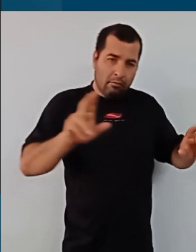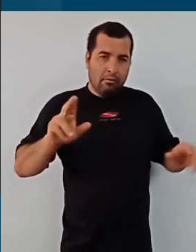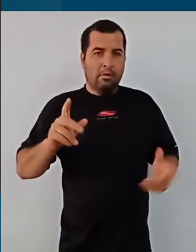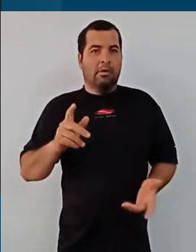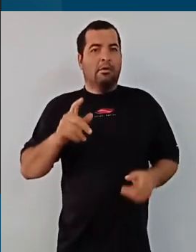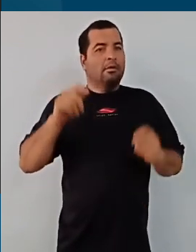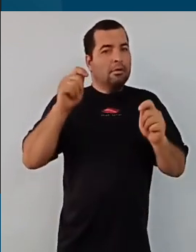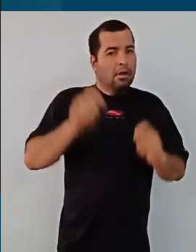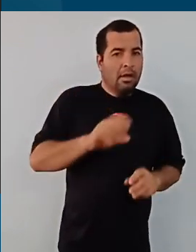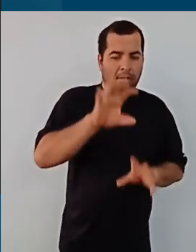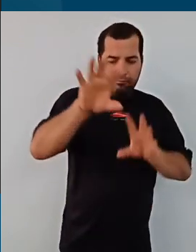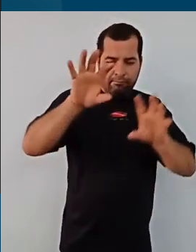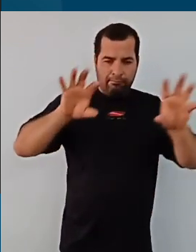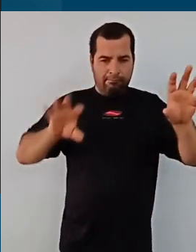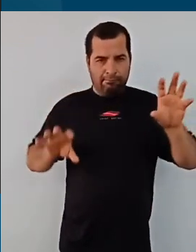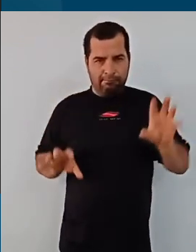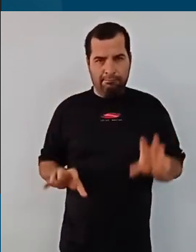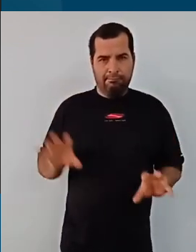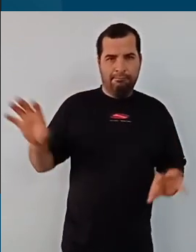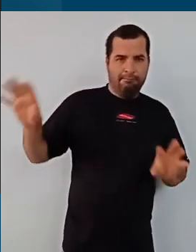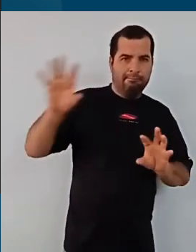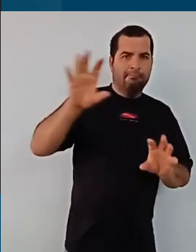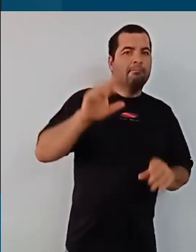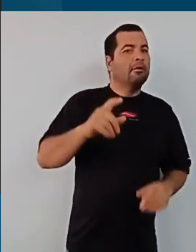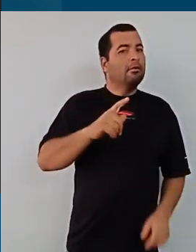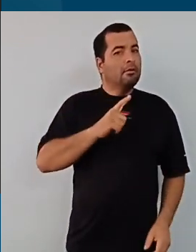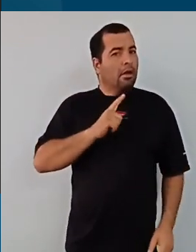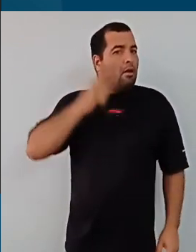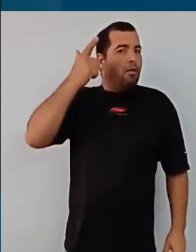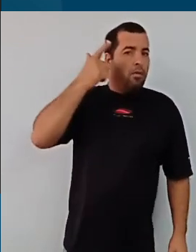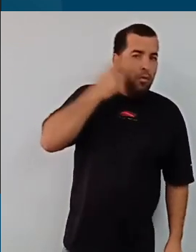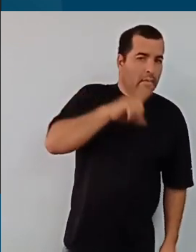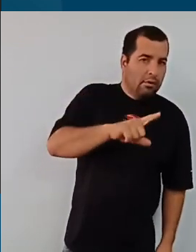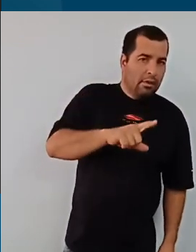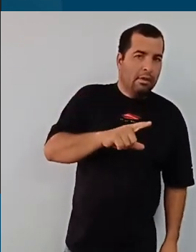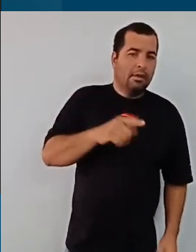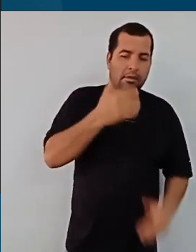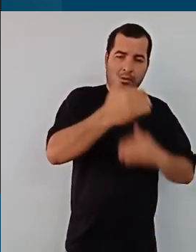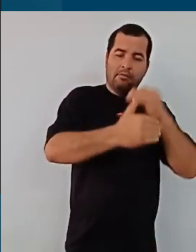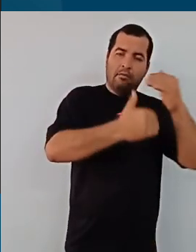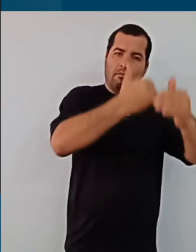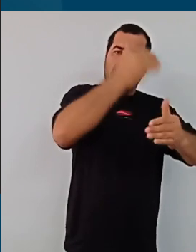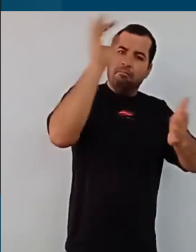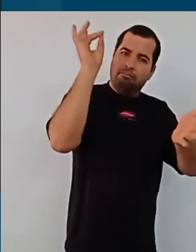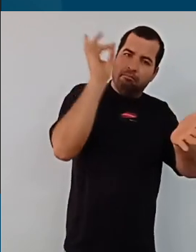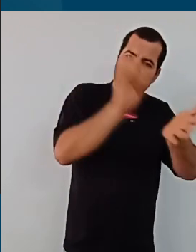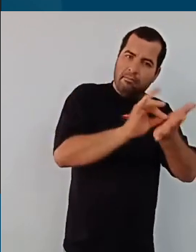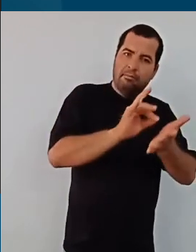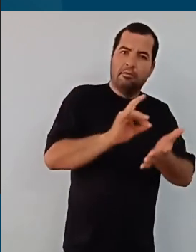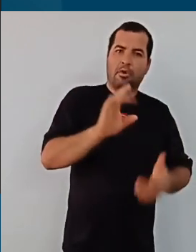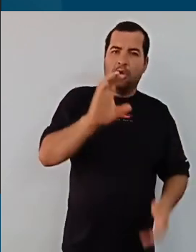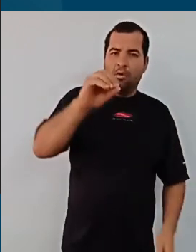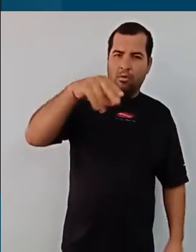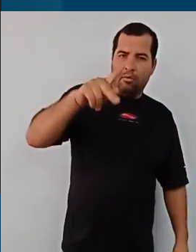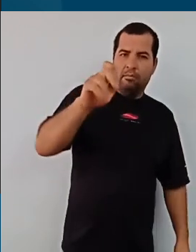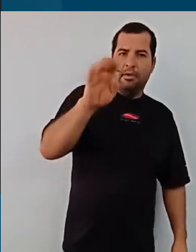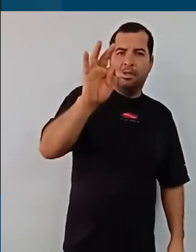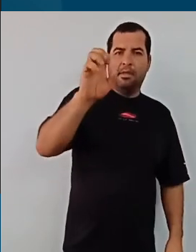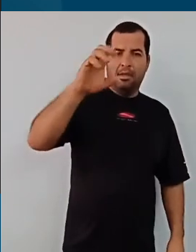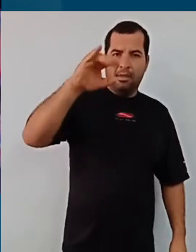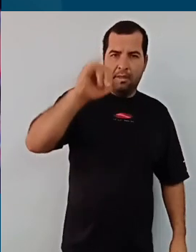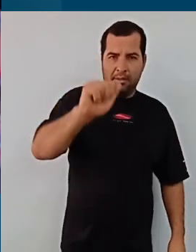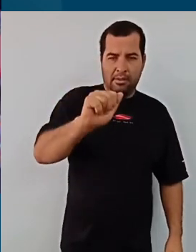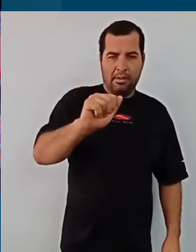cada componente, para cada área, para aí sim ele conseguir desenvolver ali as competências que são